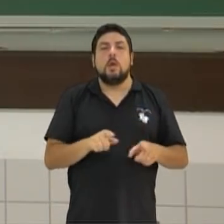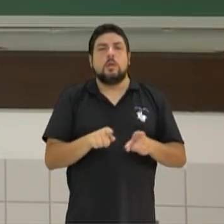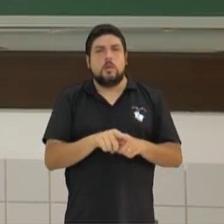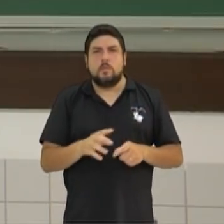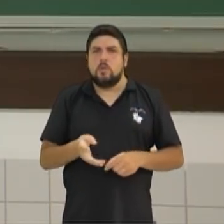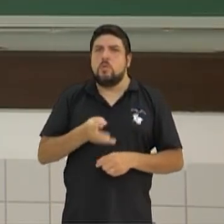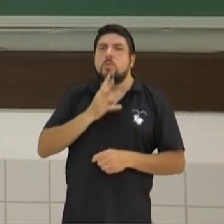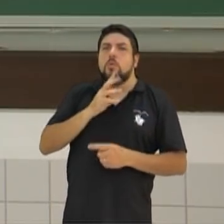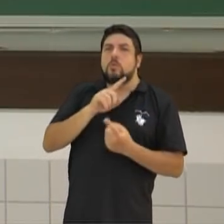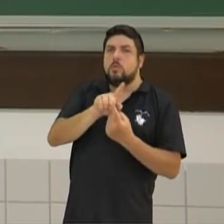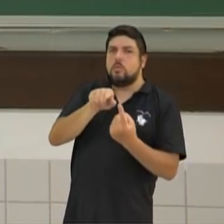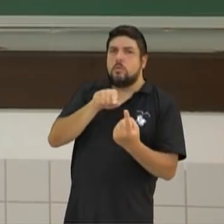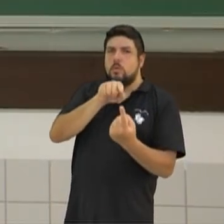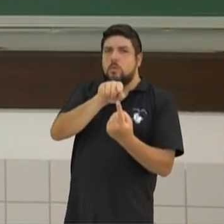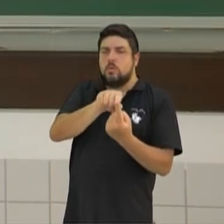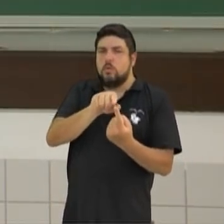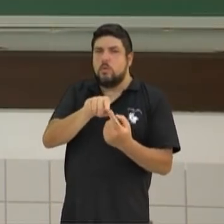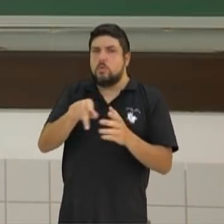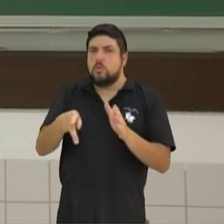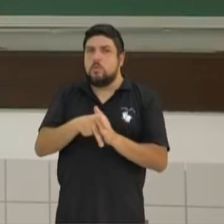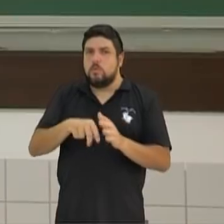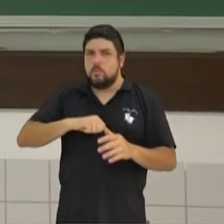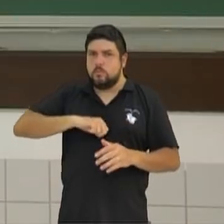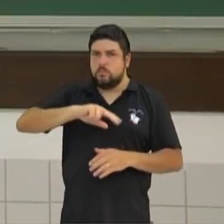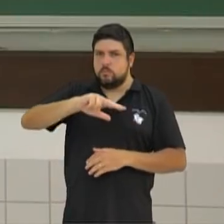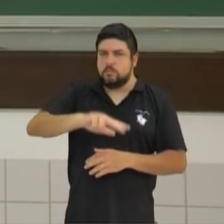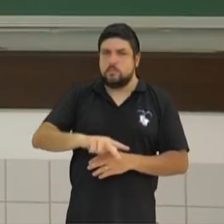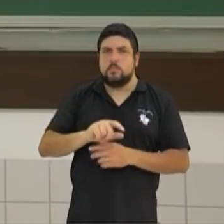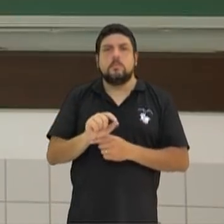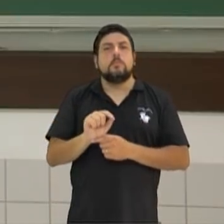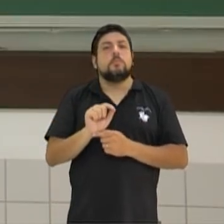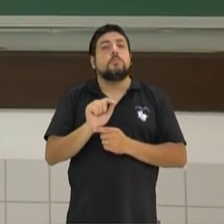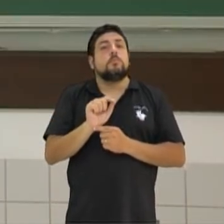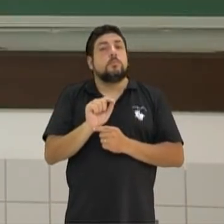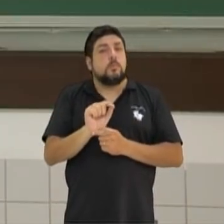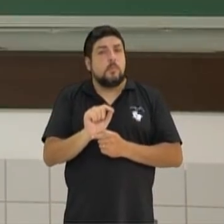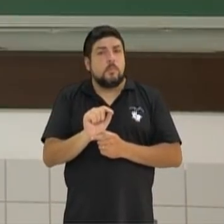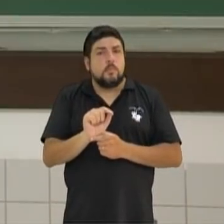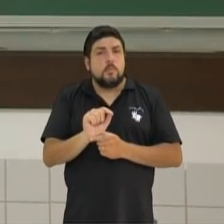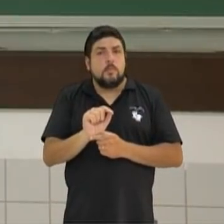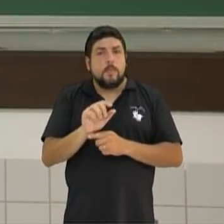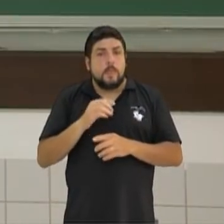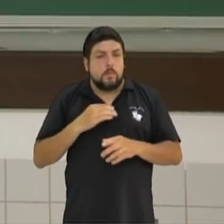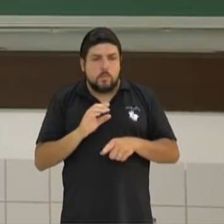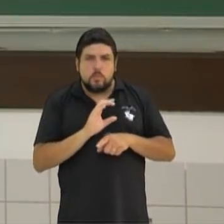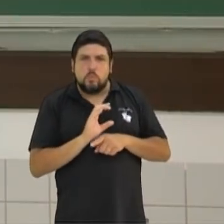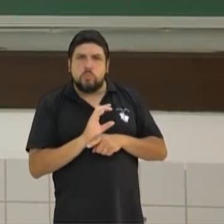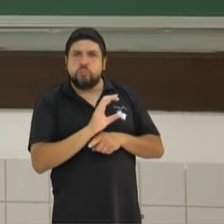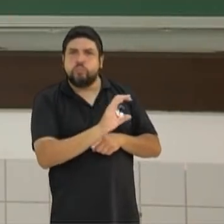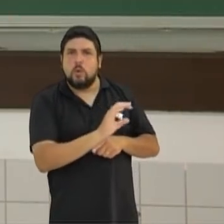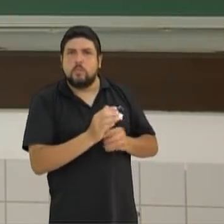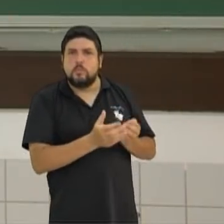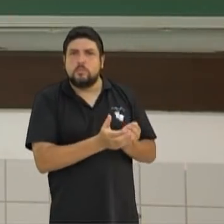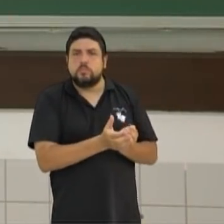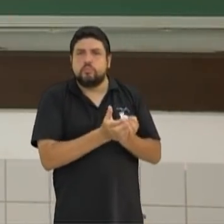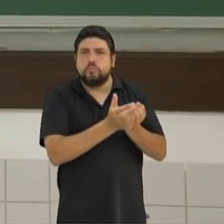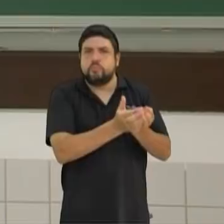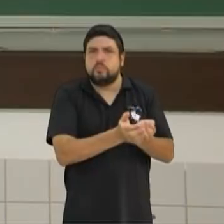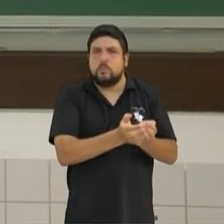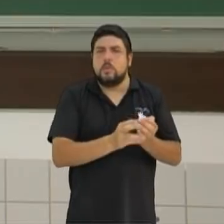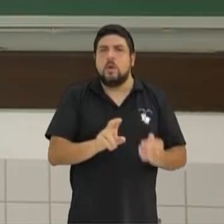objetivos lusitanos, isso é, portugueses, com o investimento na navegação do que em Portugal eles chamavam